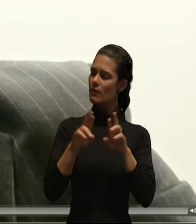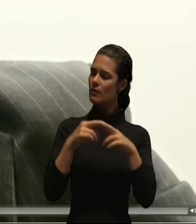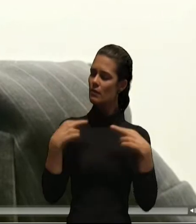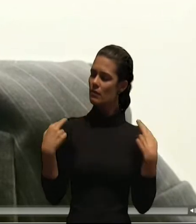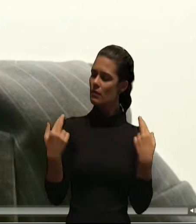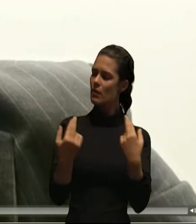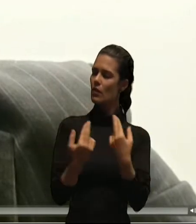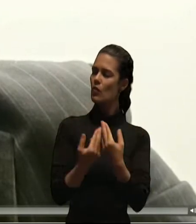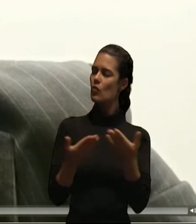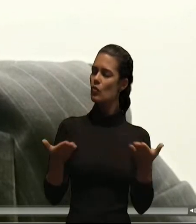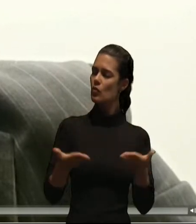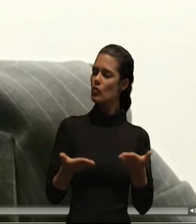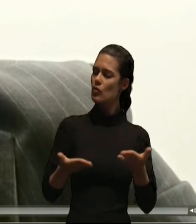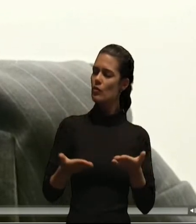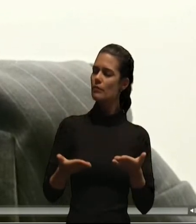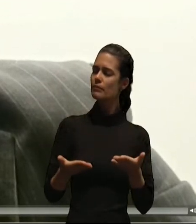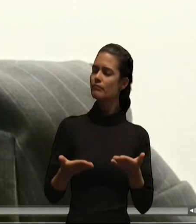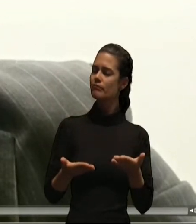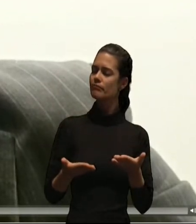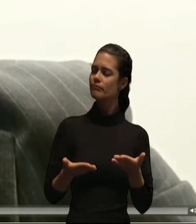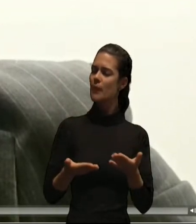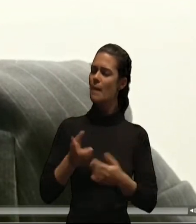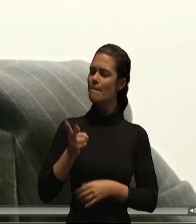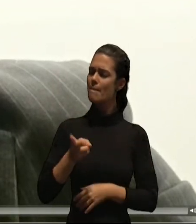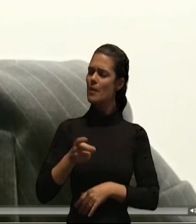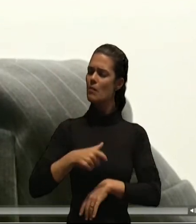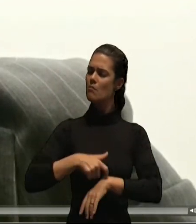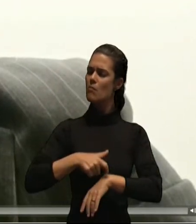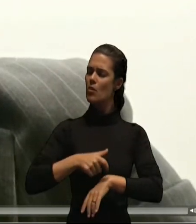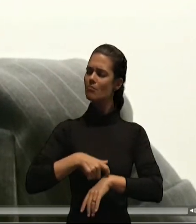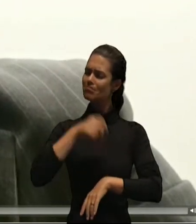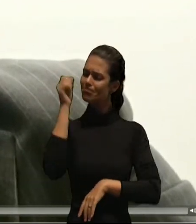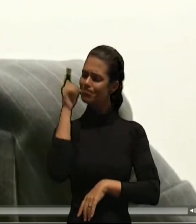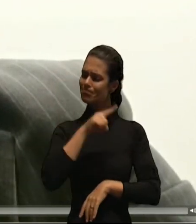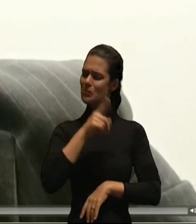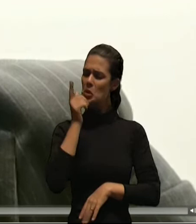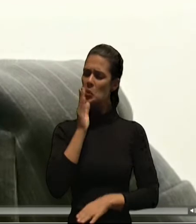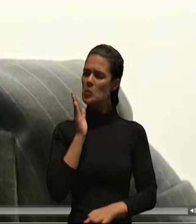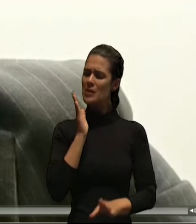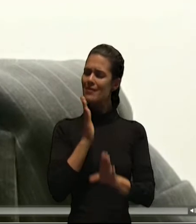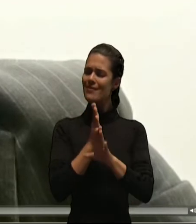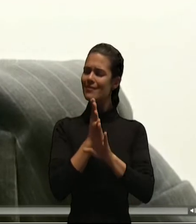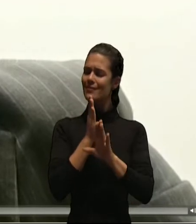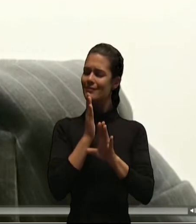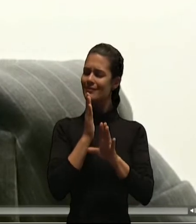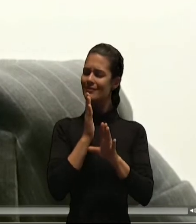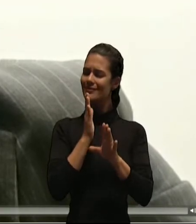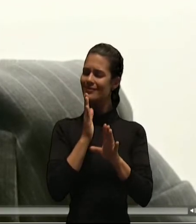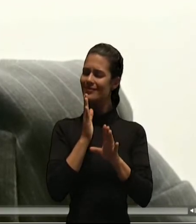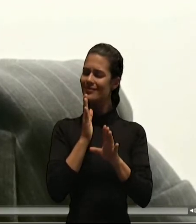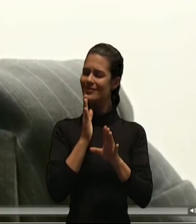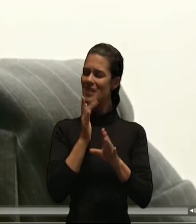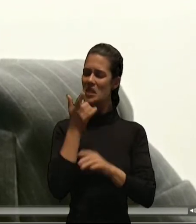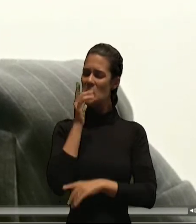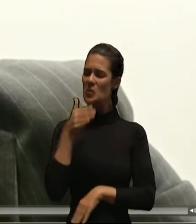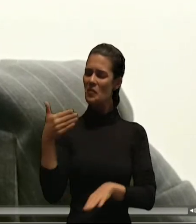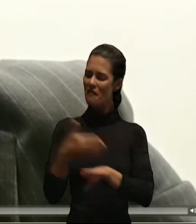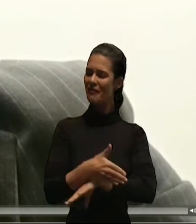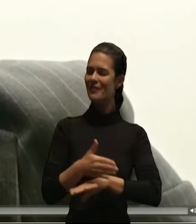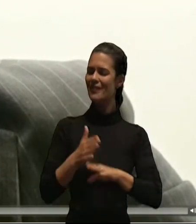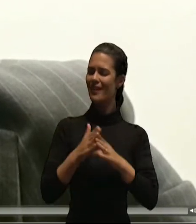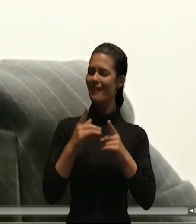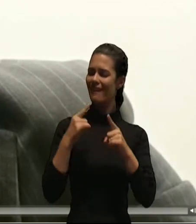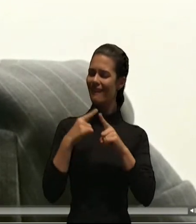reúne, mesmo em tempos em que não conseguimos, Senhor, estar no templo do